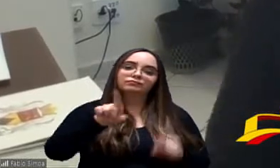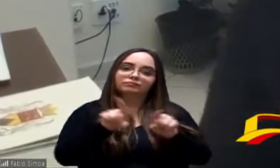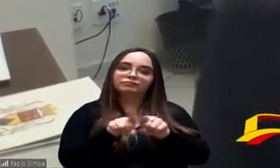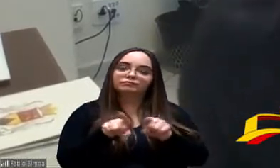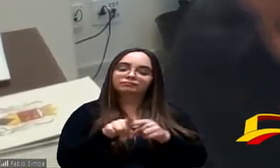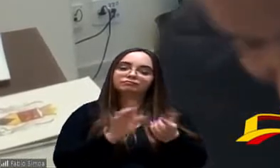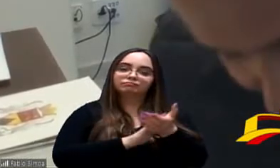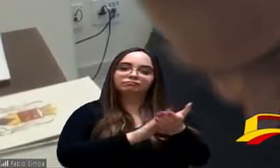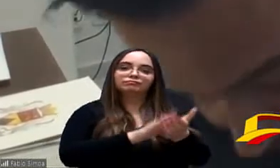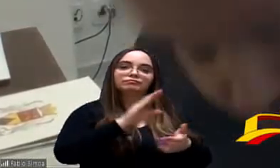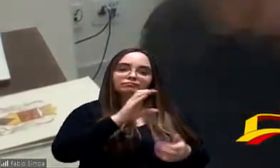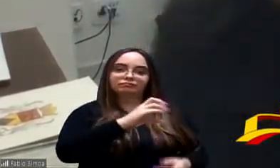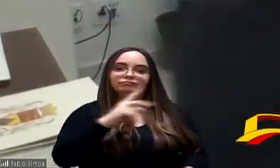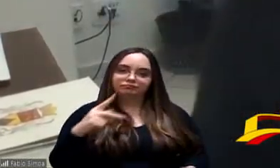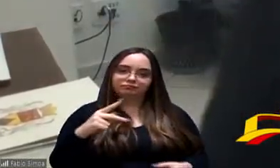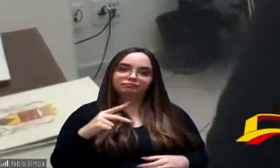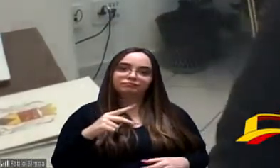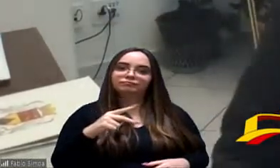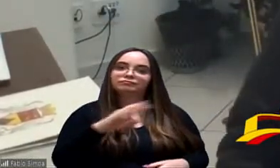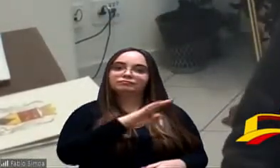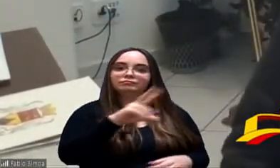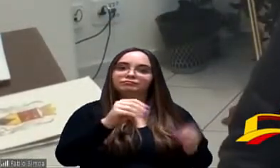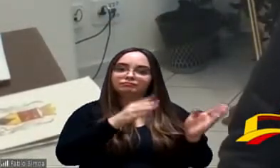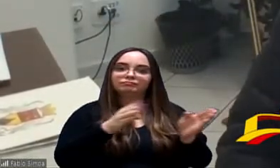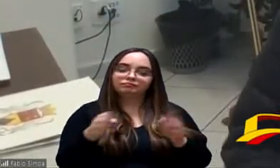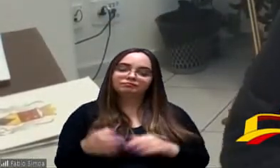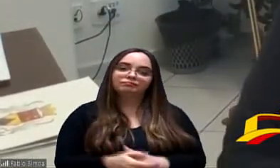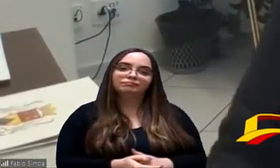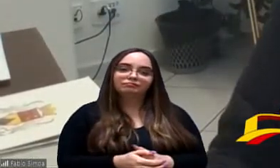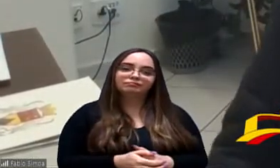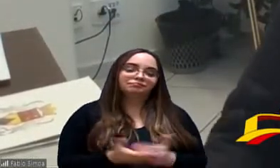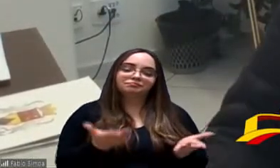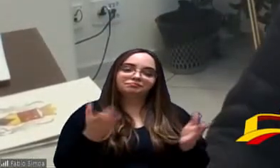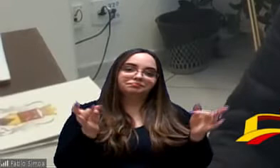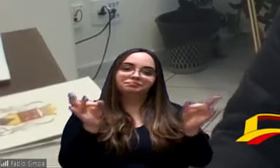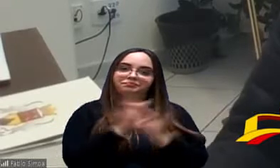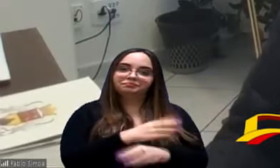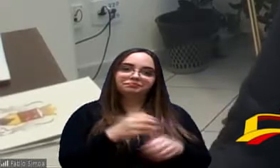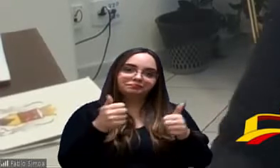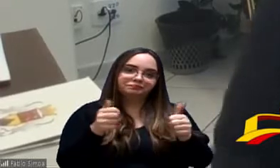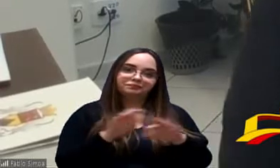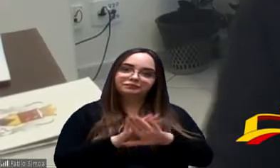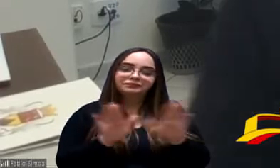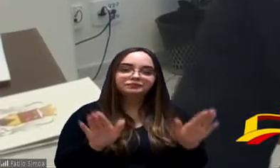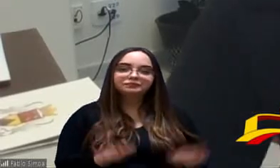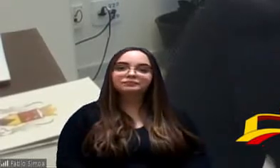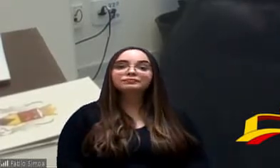organização aí da Igreja Universal ali da Afonso Vergueiro. No momento é só isso, presidente.